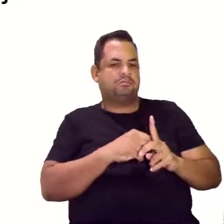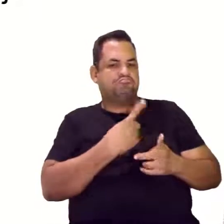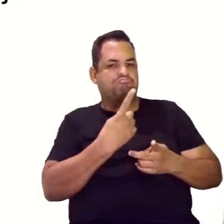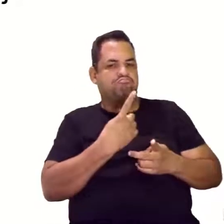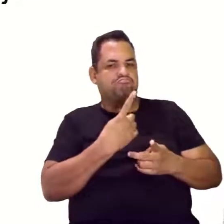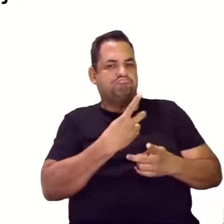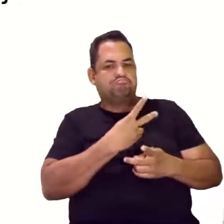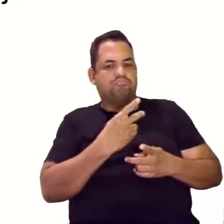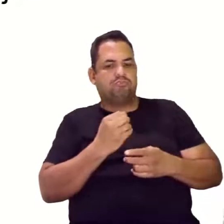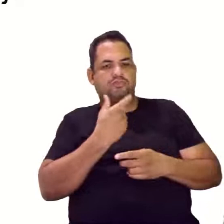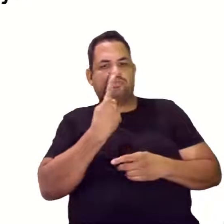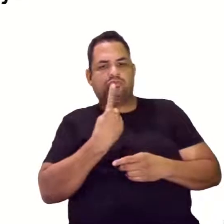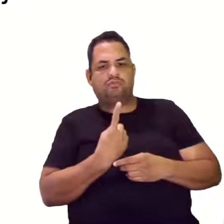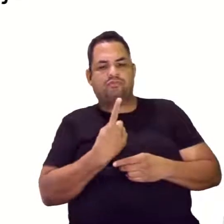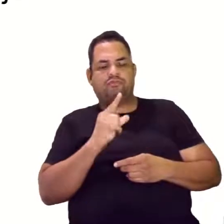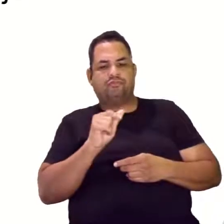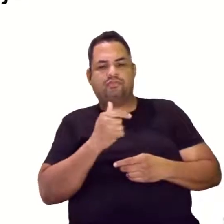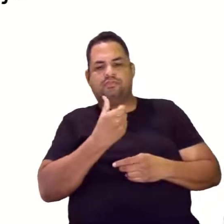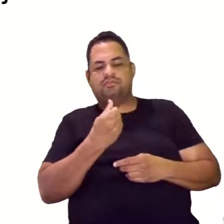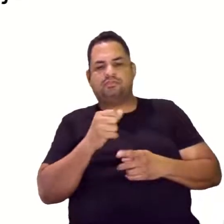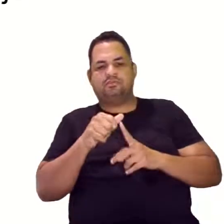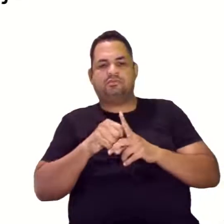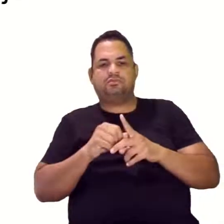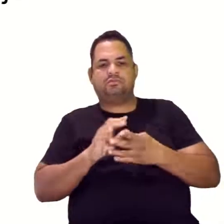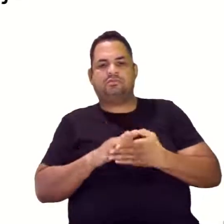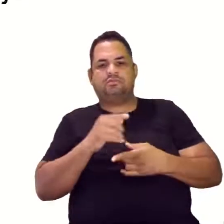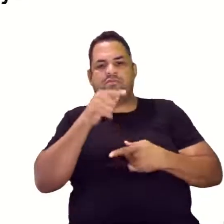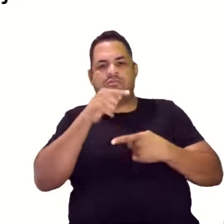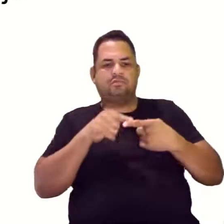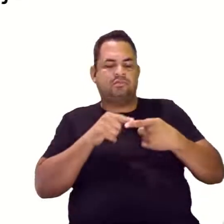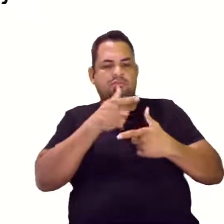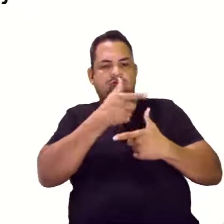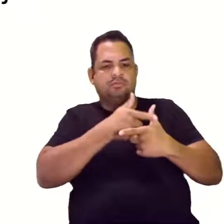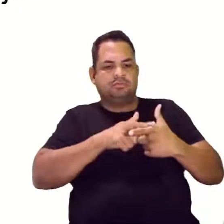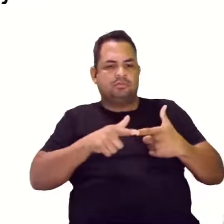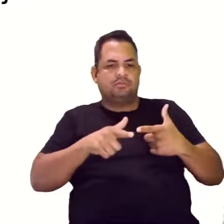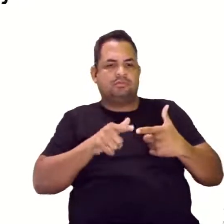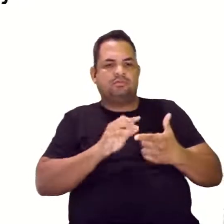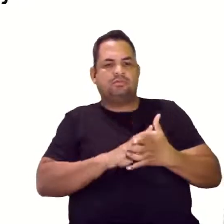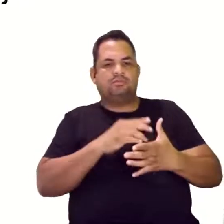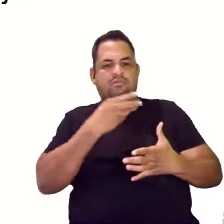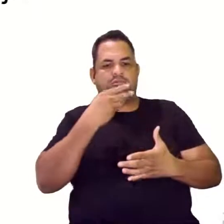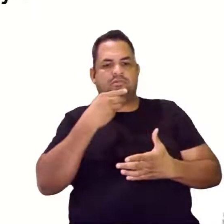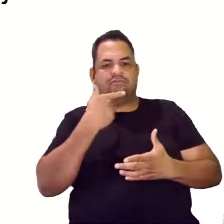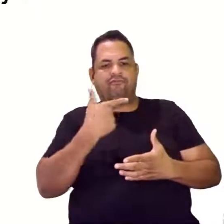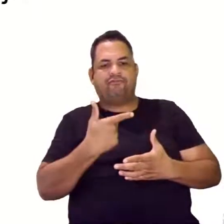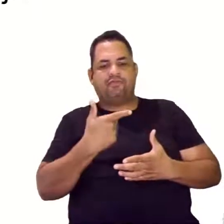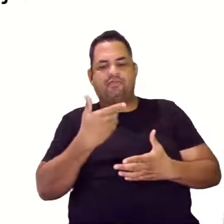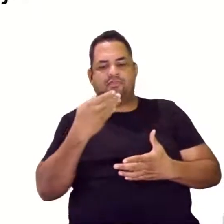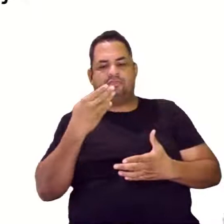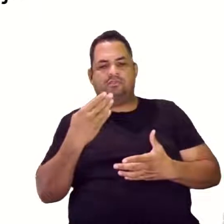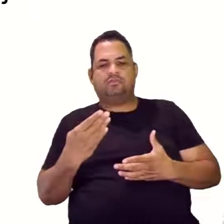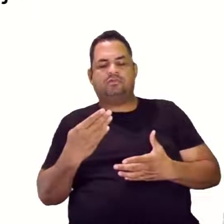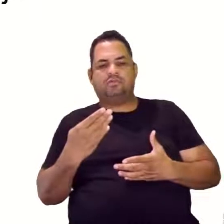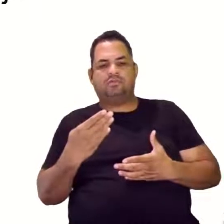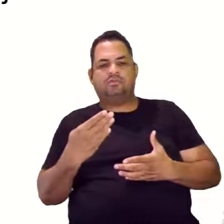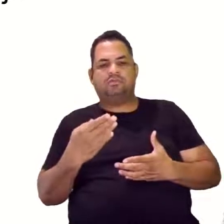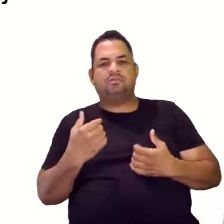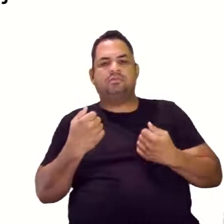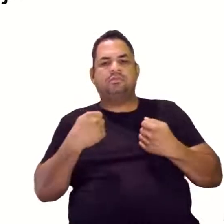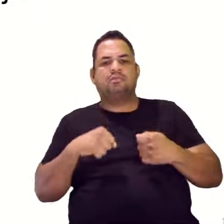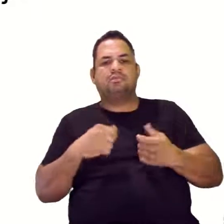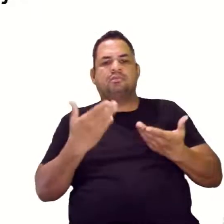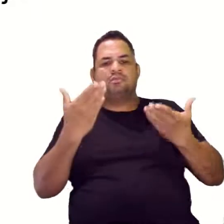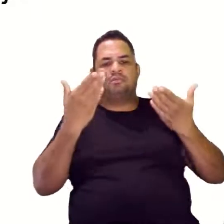bananas, Deu 1,6 bananas. E eu vou dividir isso por quantas? Por 24. Ele já disse, ele deu a dica que a gente